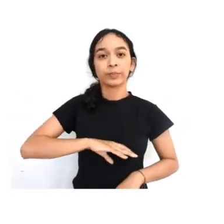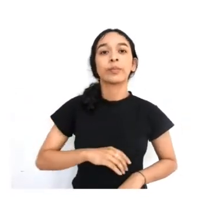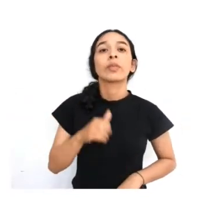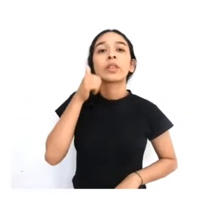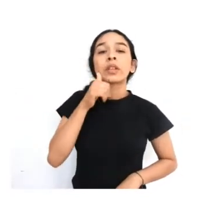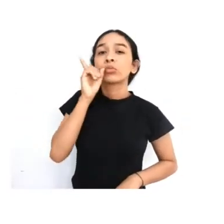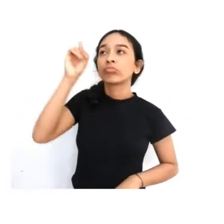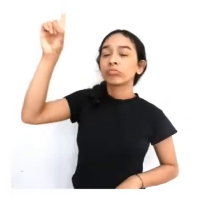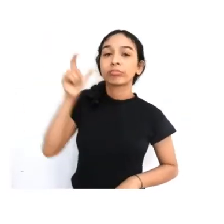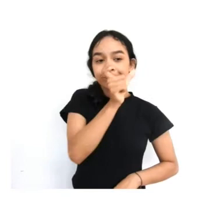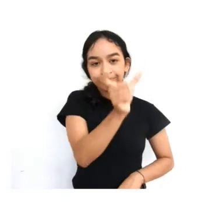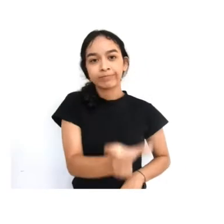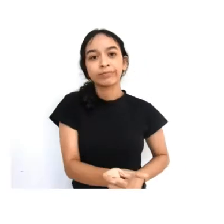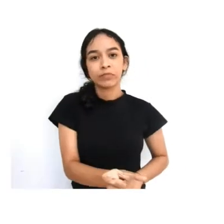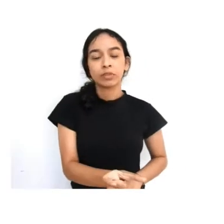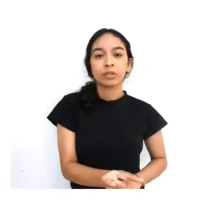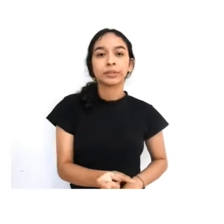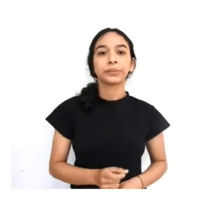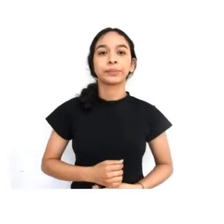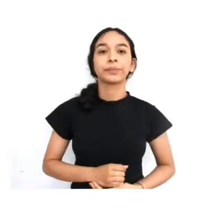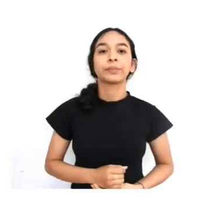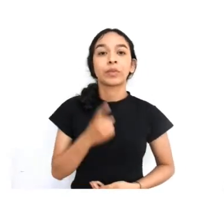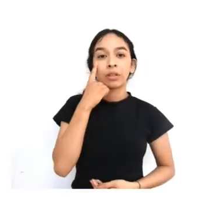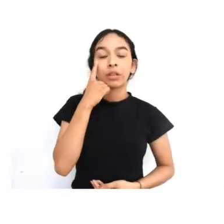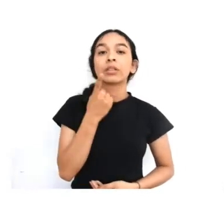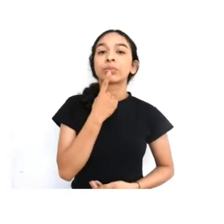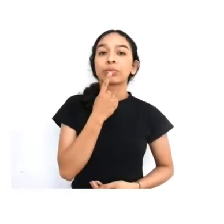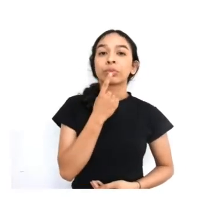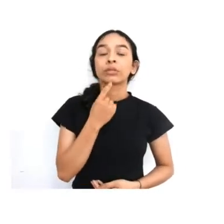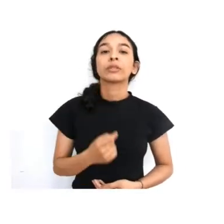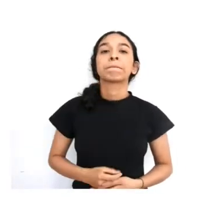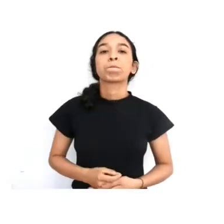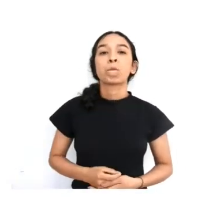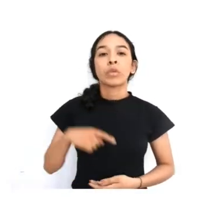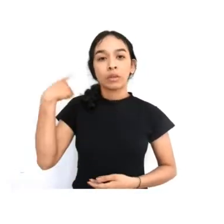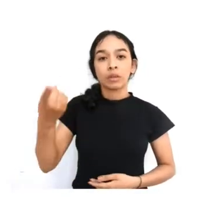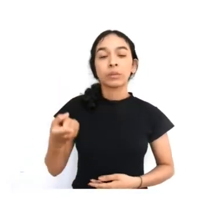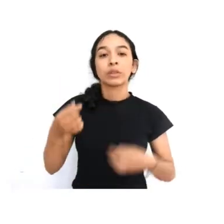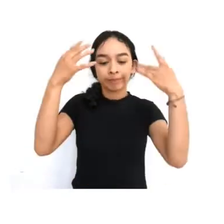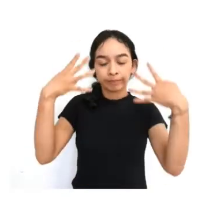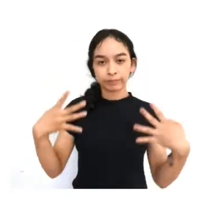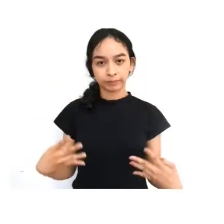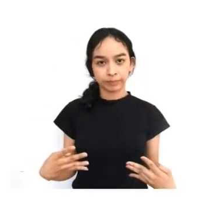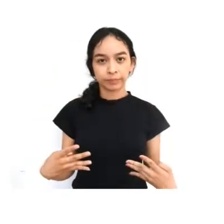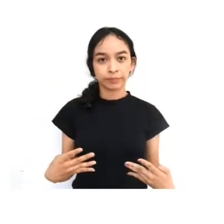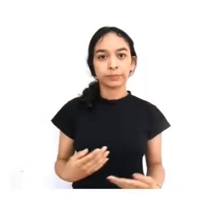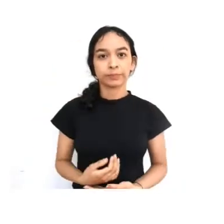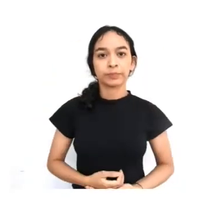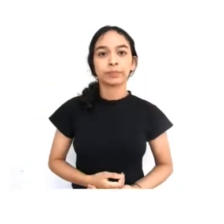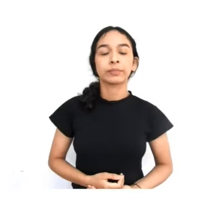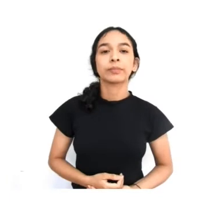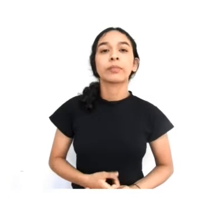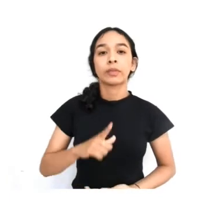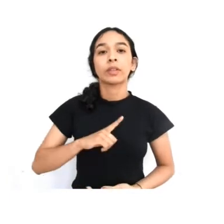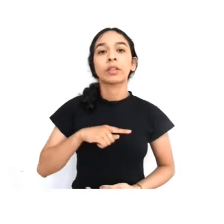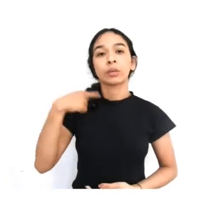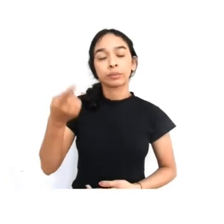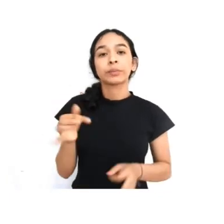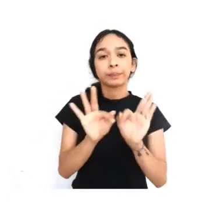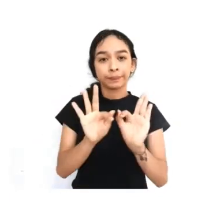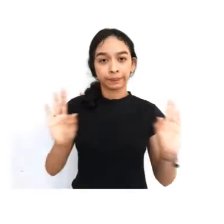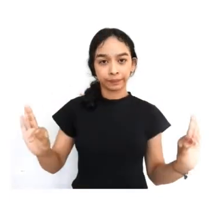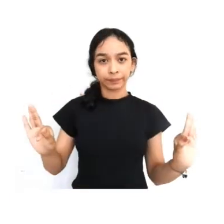quê. Tem uma outra frase aqui, ninfam poeta amate. Observe que, aparentemente, ela